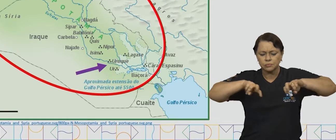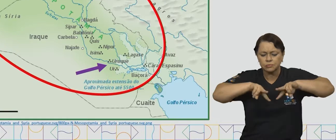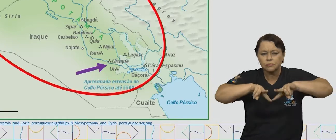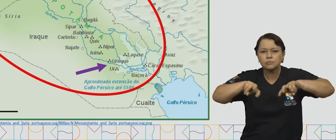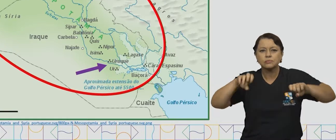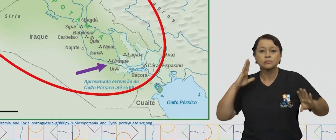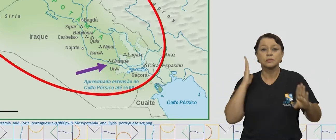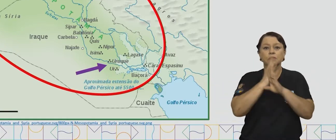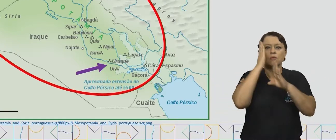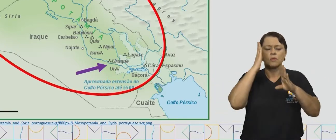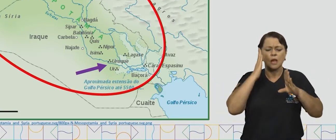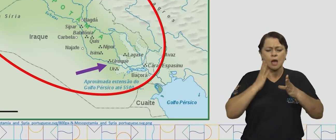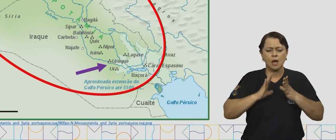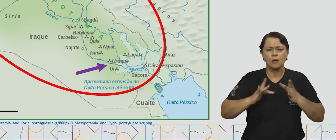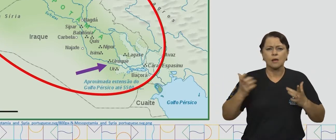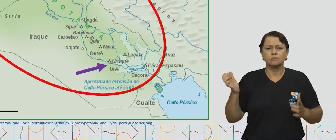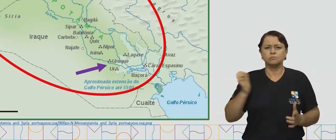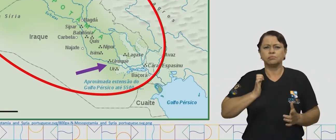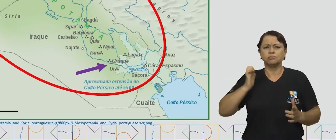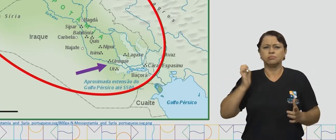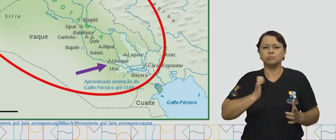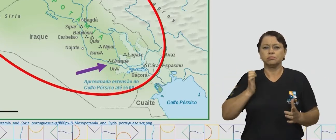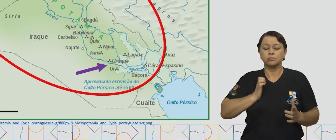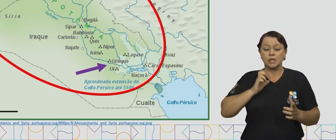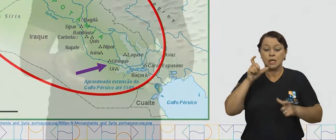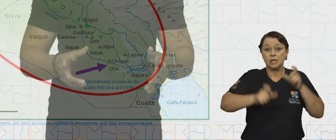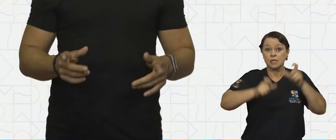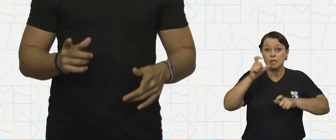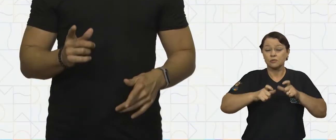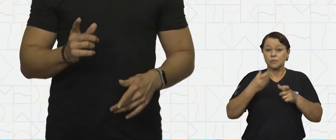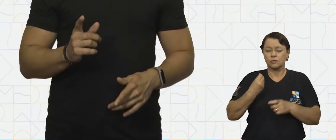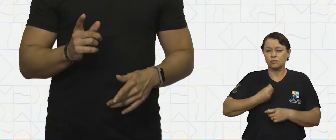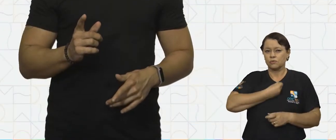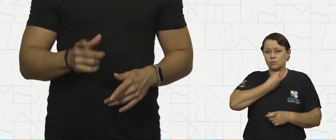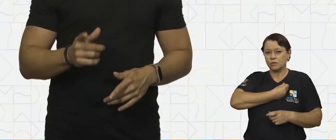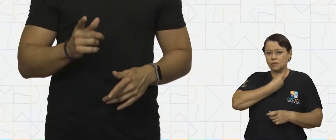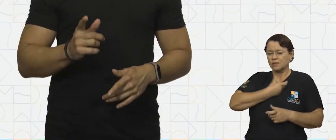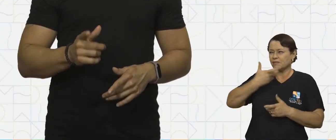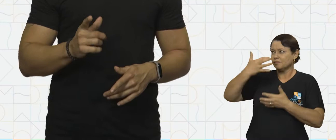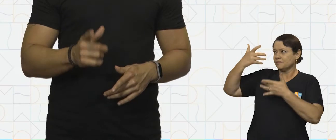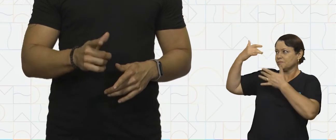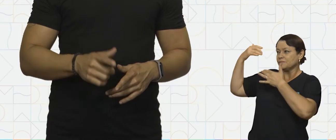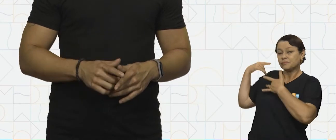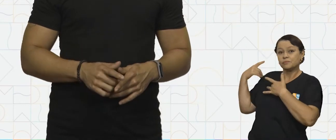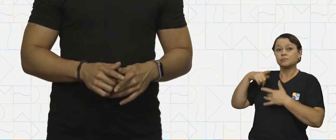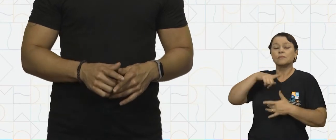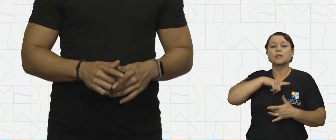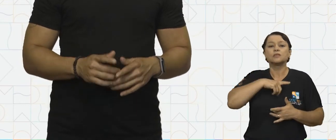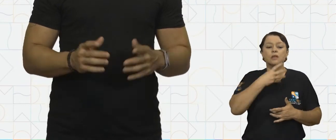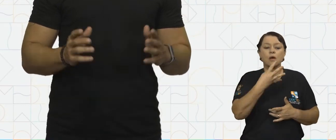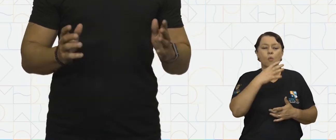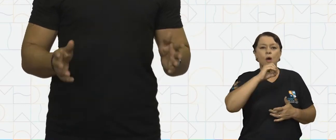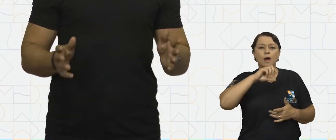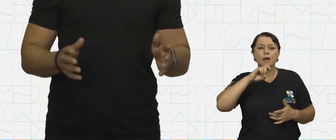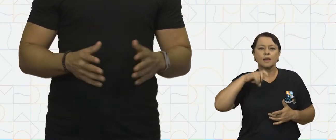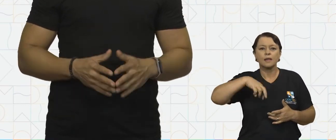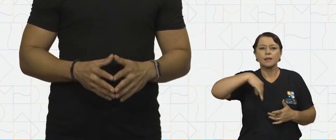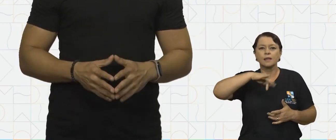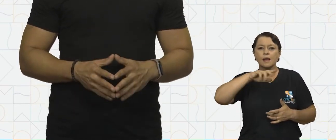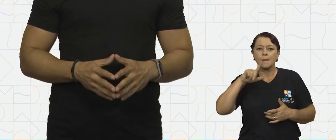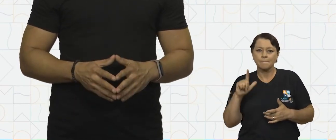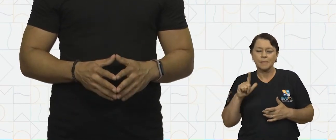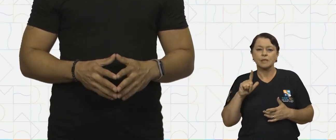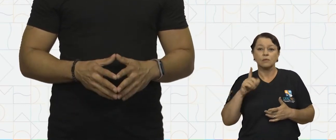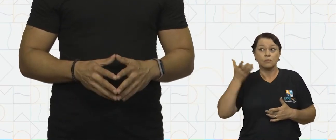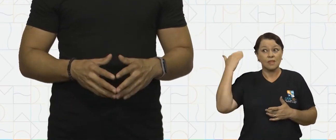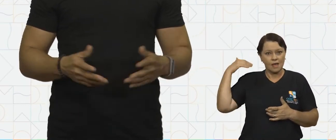enorme riqueza da civilização que ali viveu. No seu auge, Ur tinha 40.000 habitantes, o que era uma grande cidade